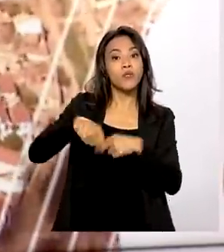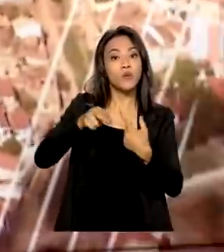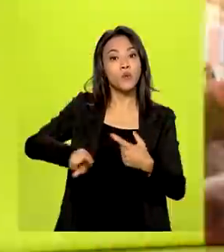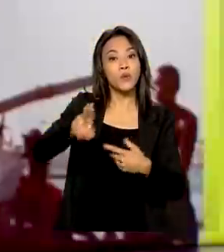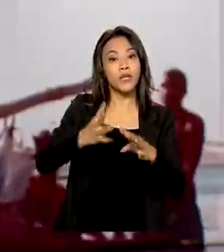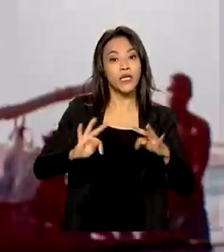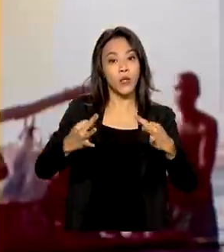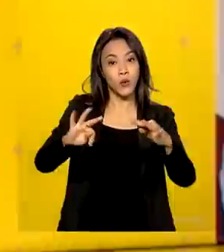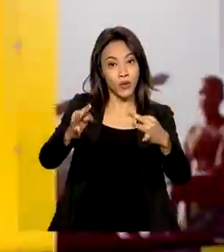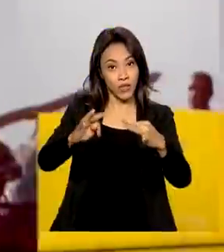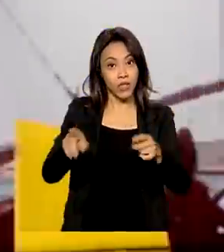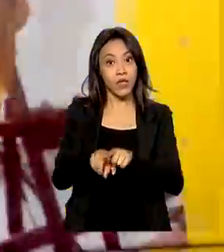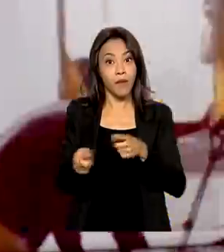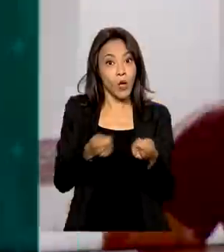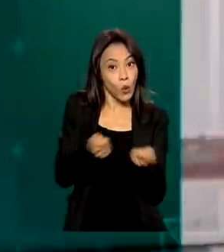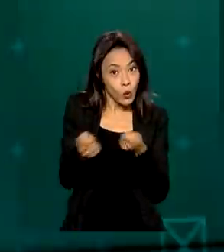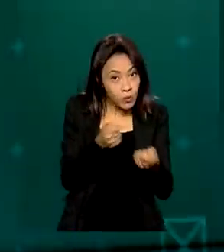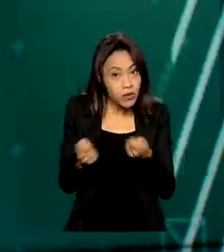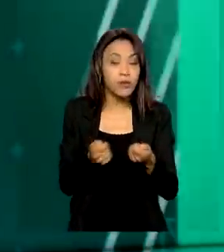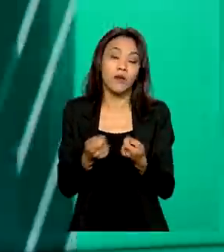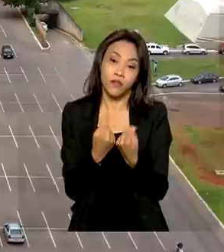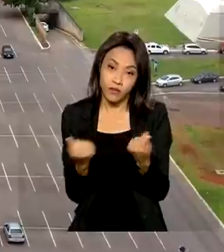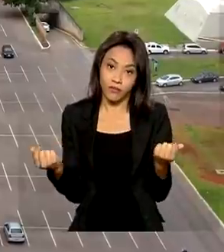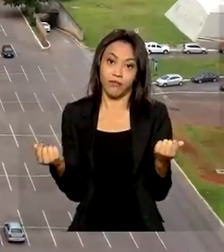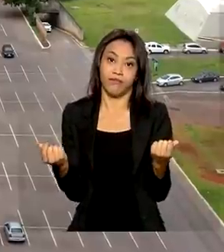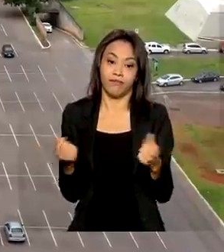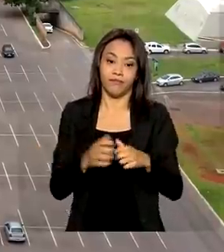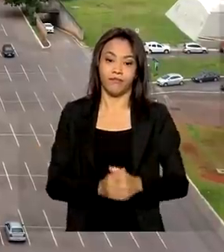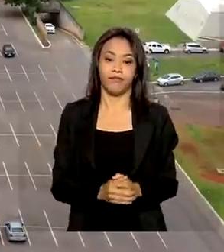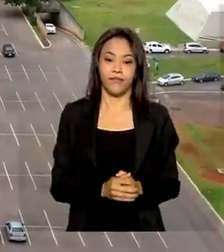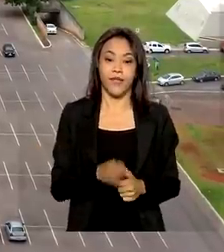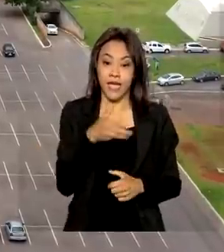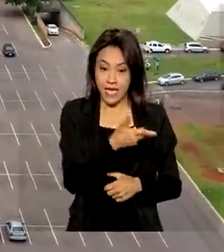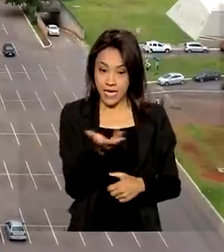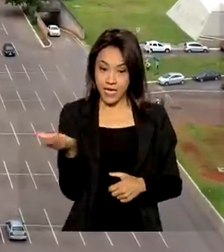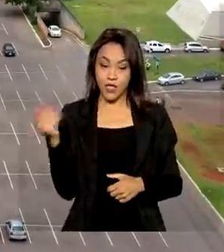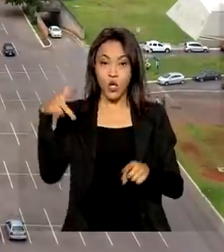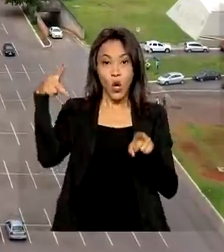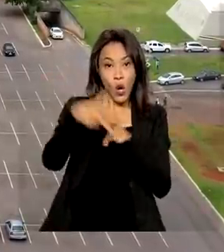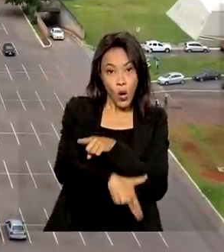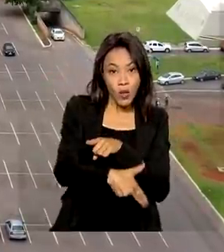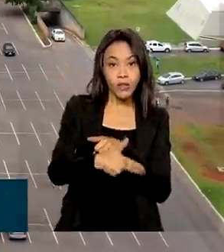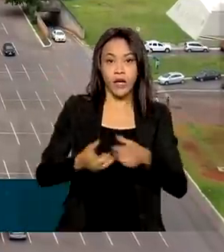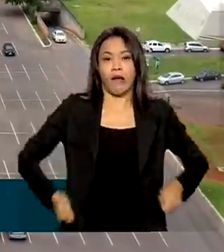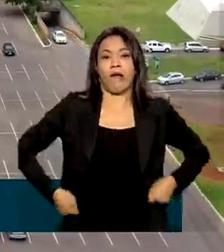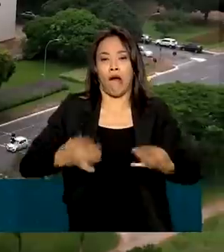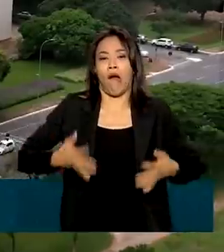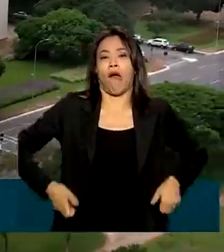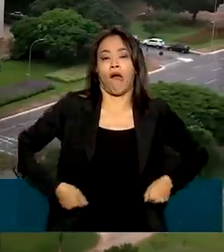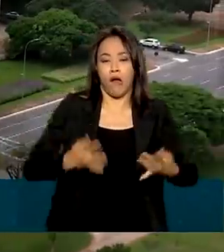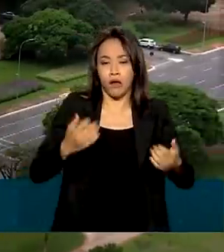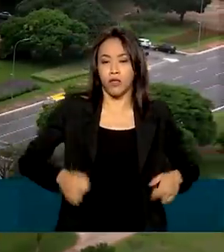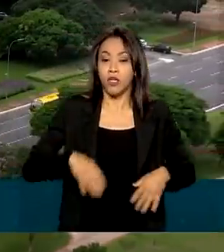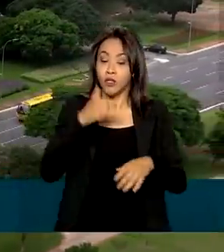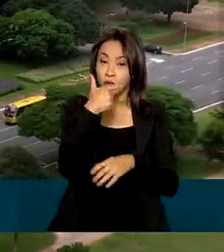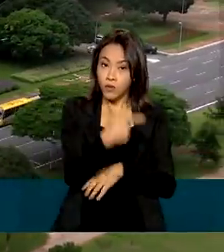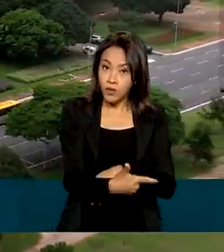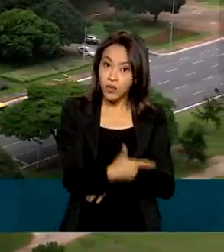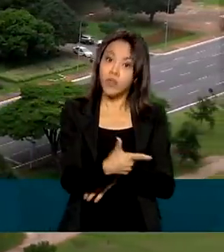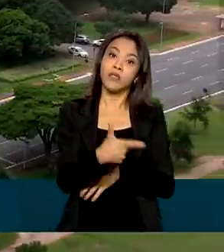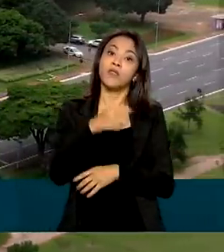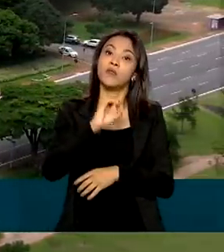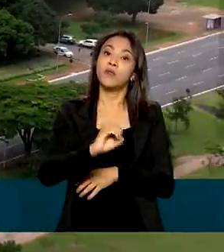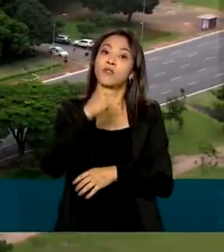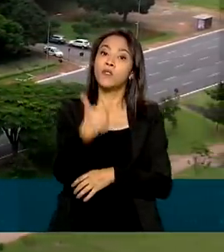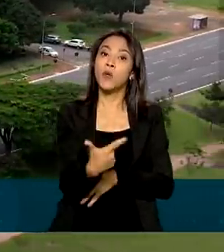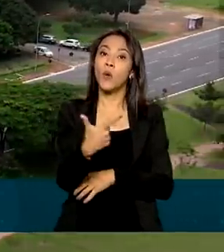e da meta de economizar recursos e como forma de cortar custos 212 órgãos públicos do Poder